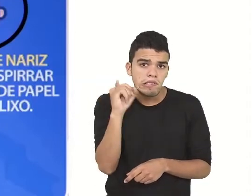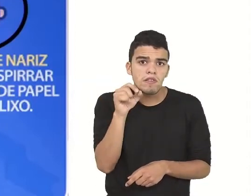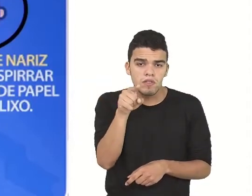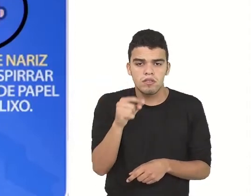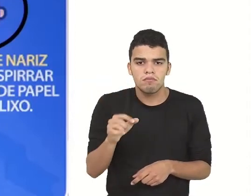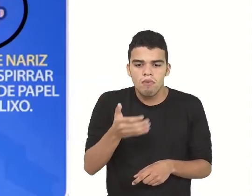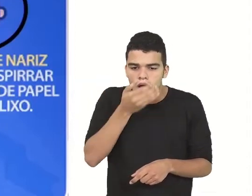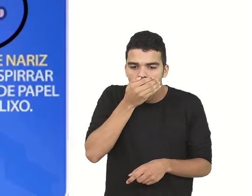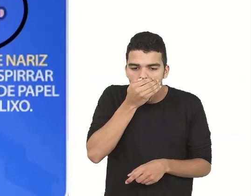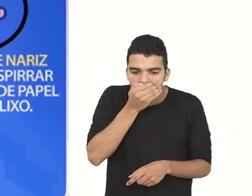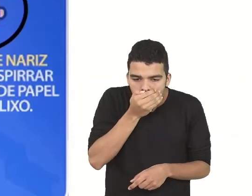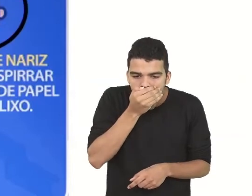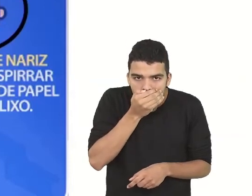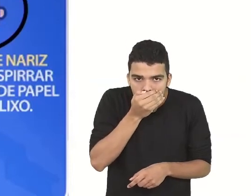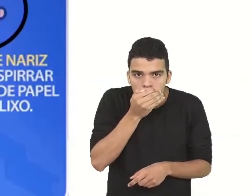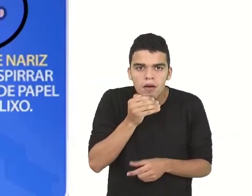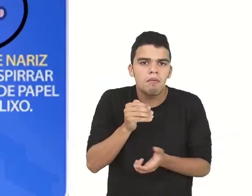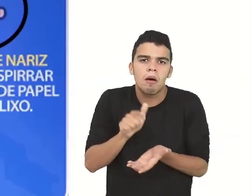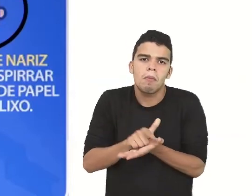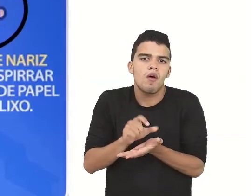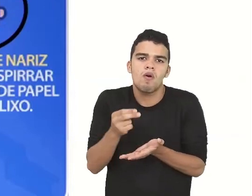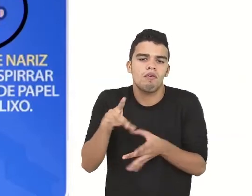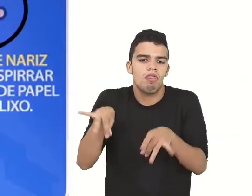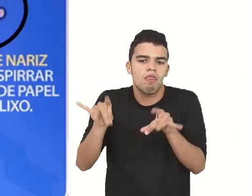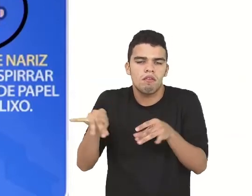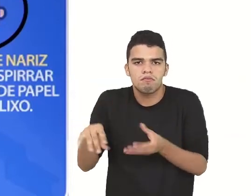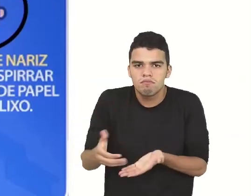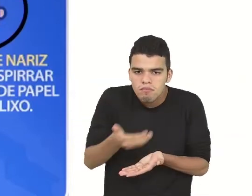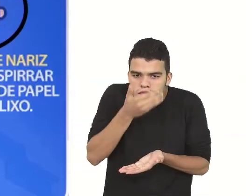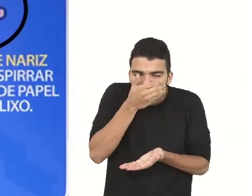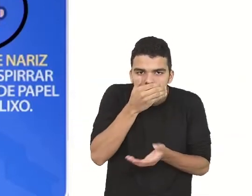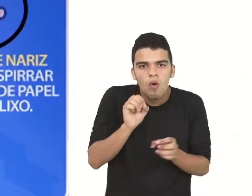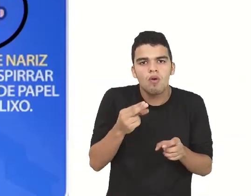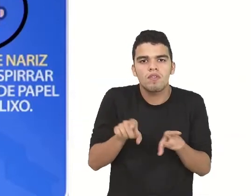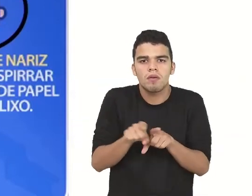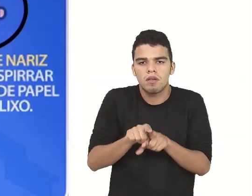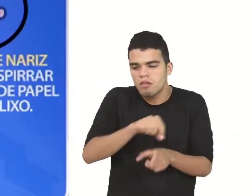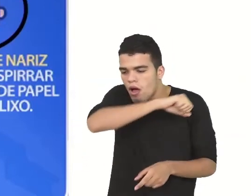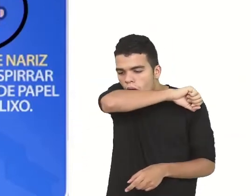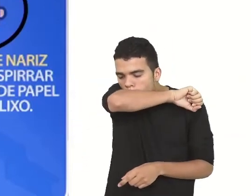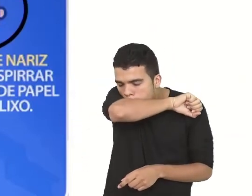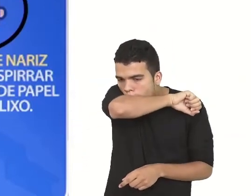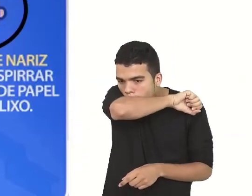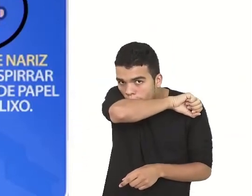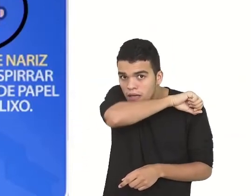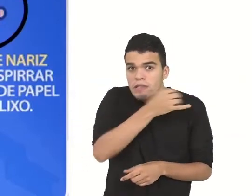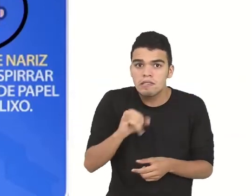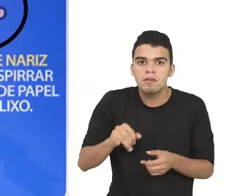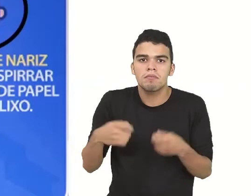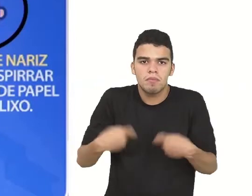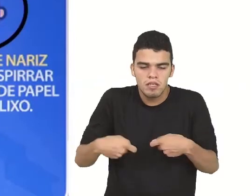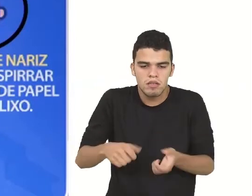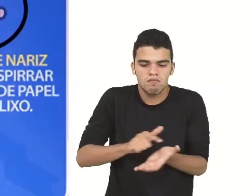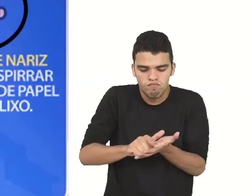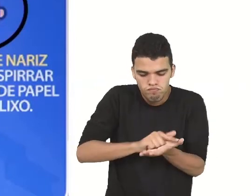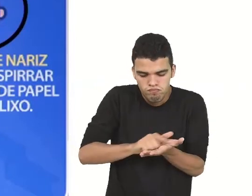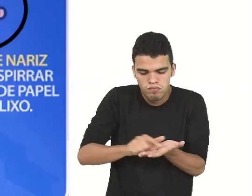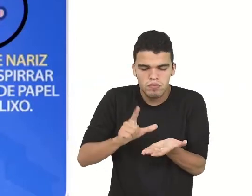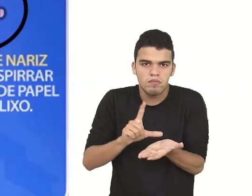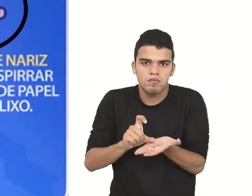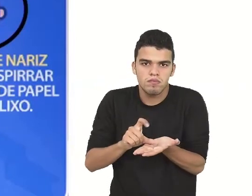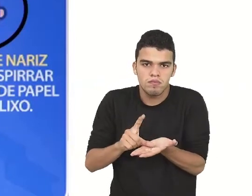área que você tossiu ou espirrou em cima e jogar aquele lenço fora e higienizar as mãos, tudo